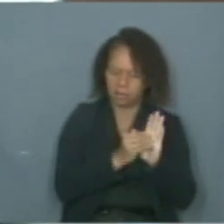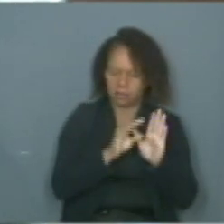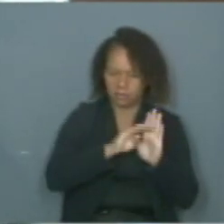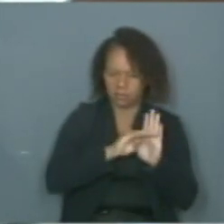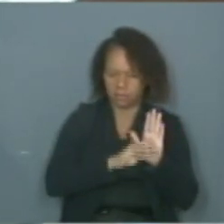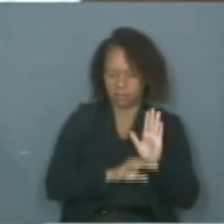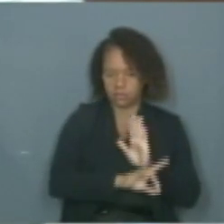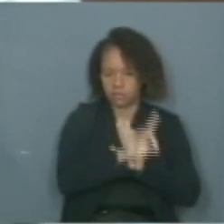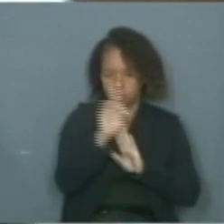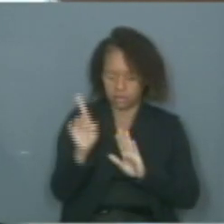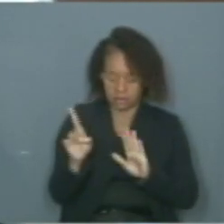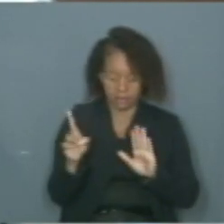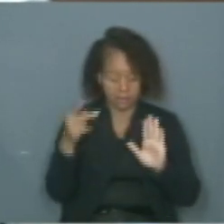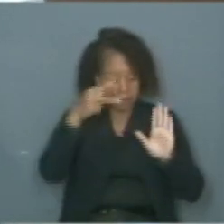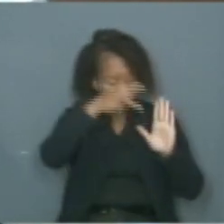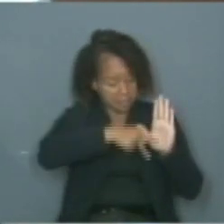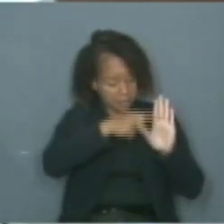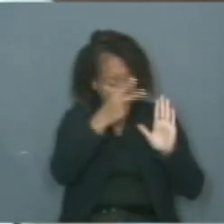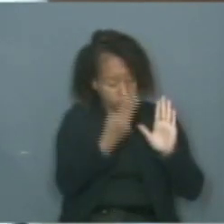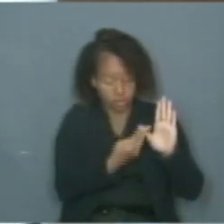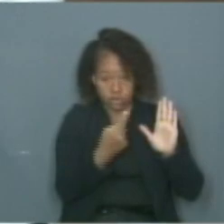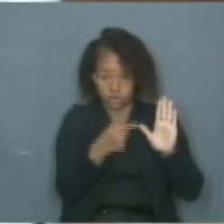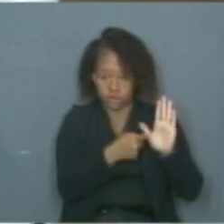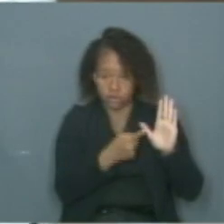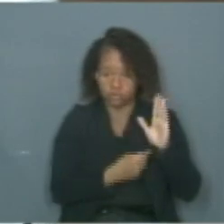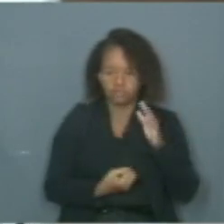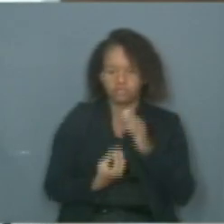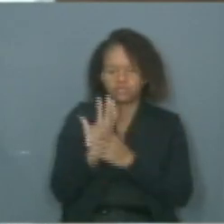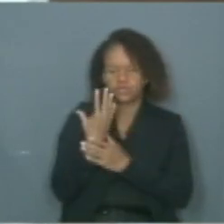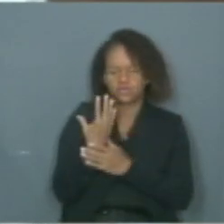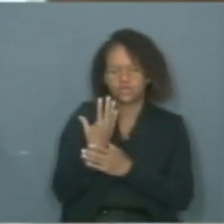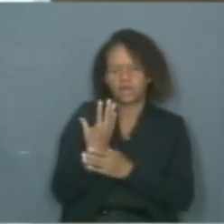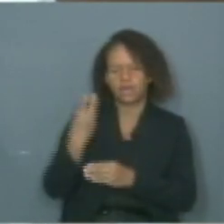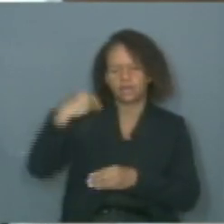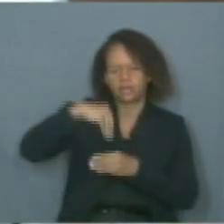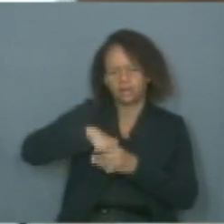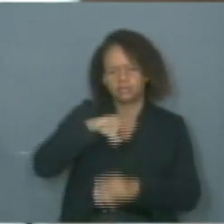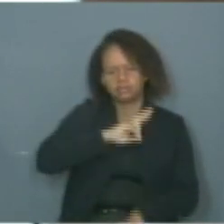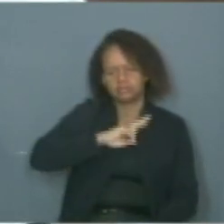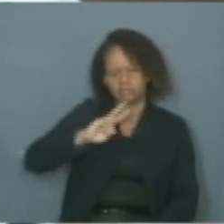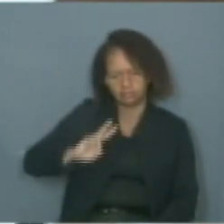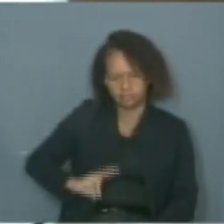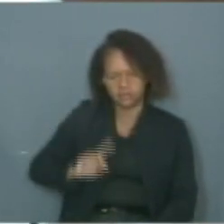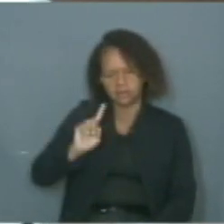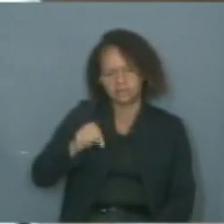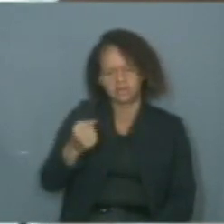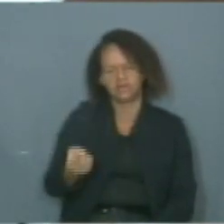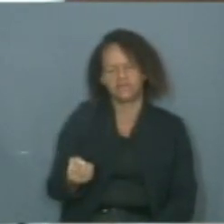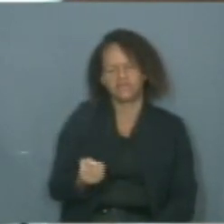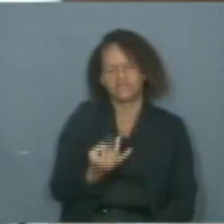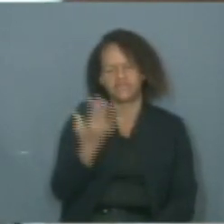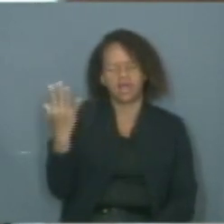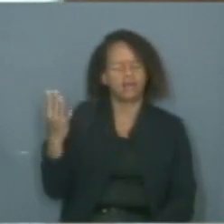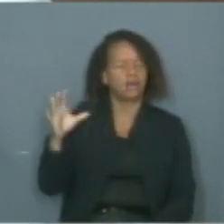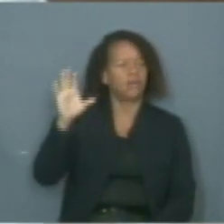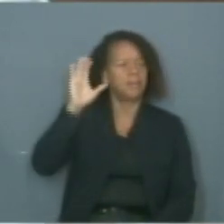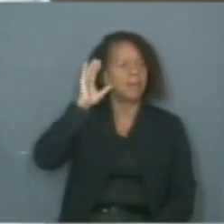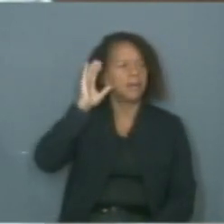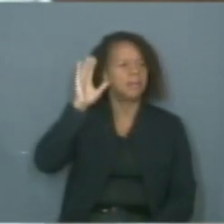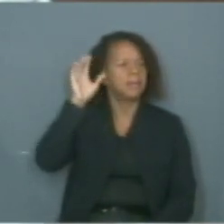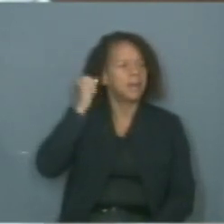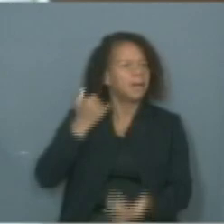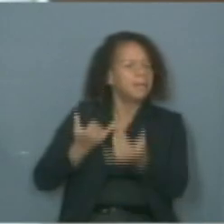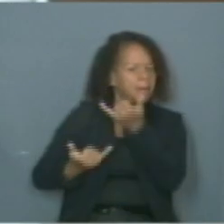dia, são projetos que surgiram dentro do nosso mandato após várias escutas. O